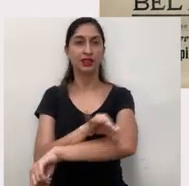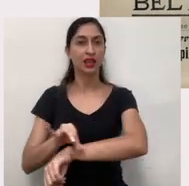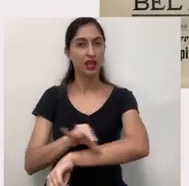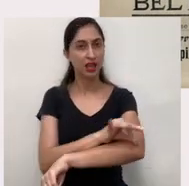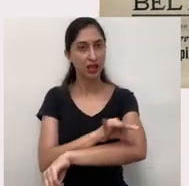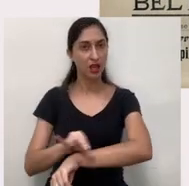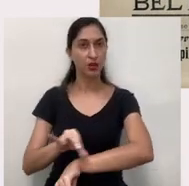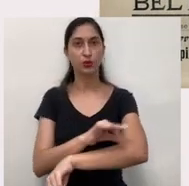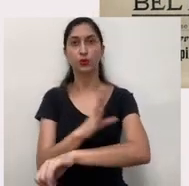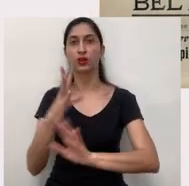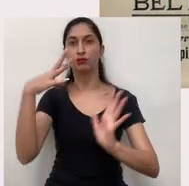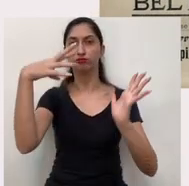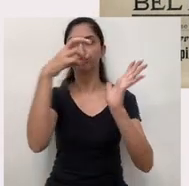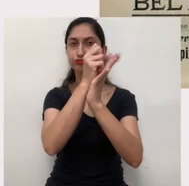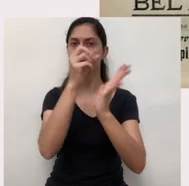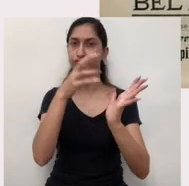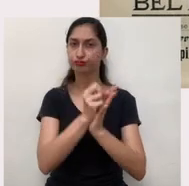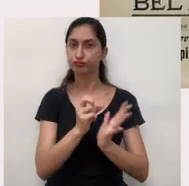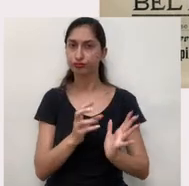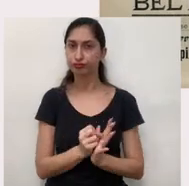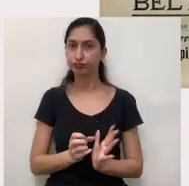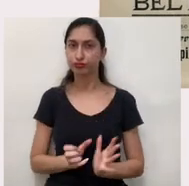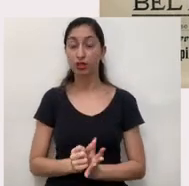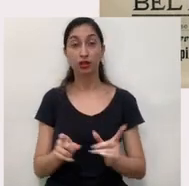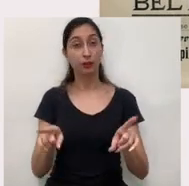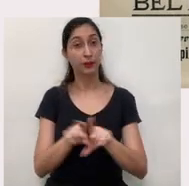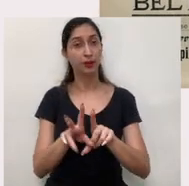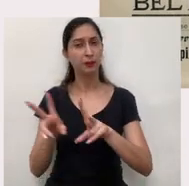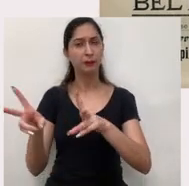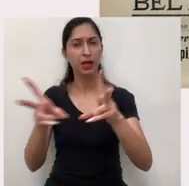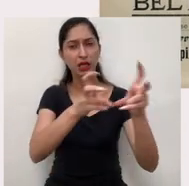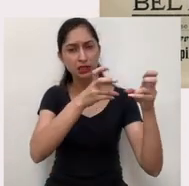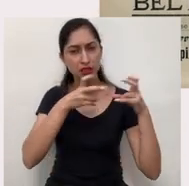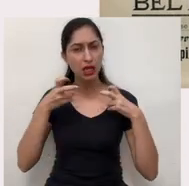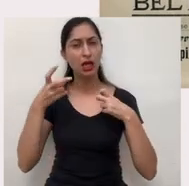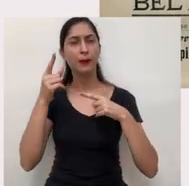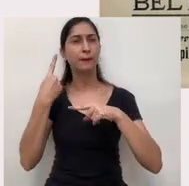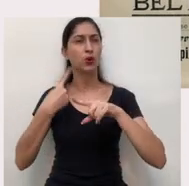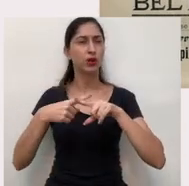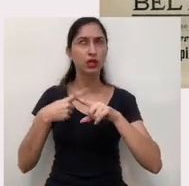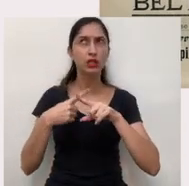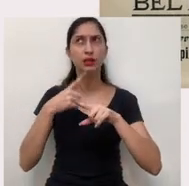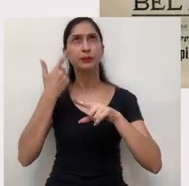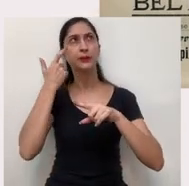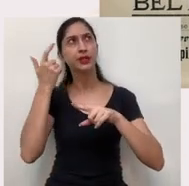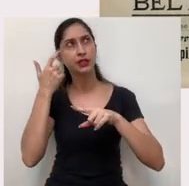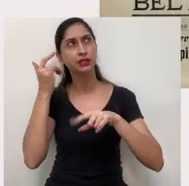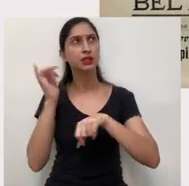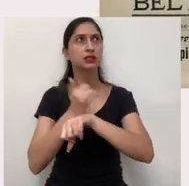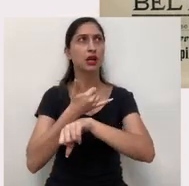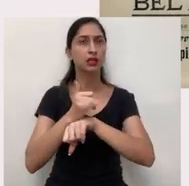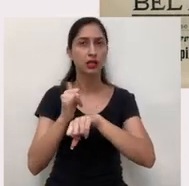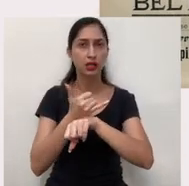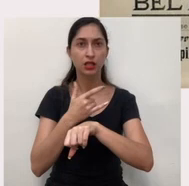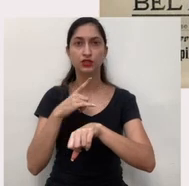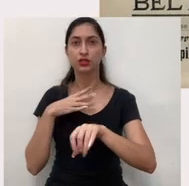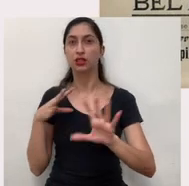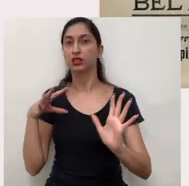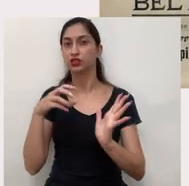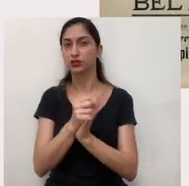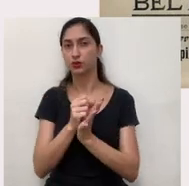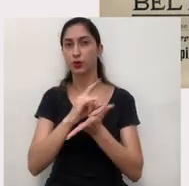que recolhe pistas, né, históricas. Aí a gente tem imagens dos registros